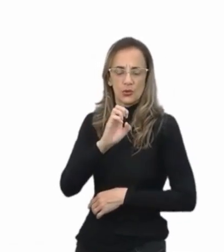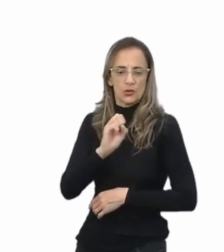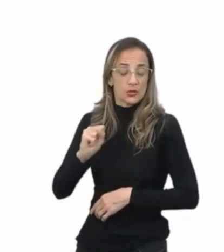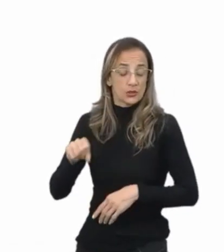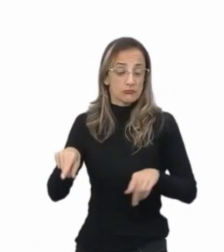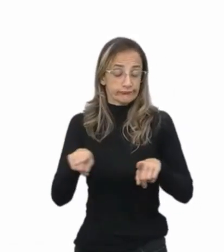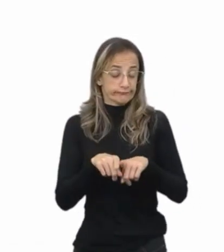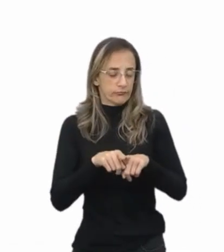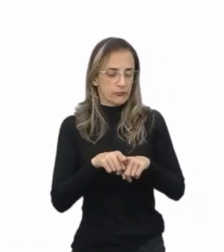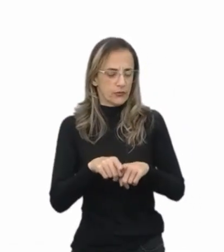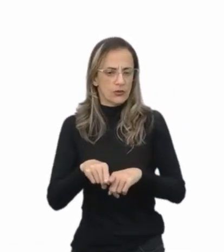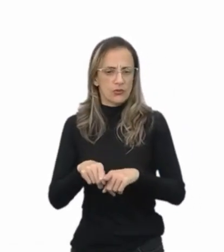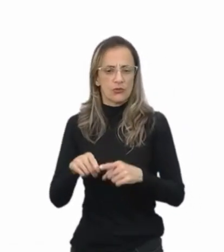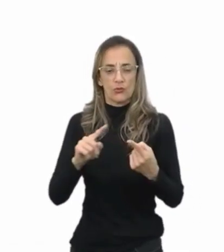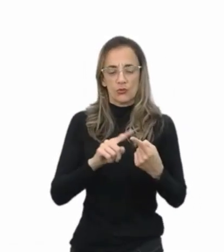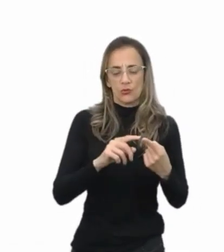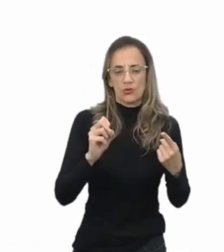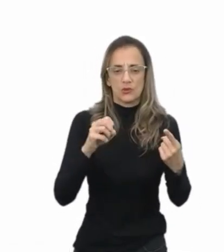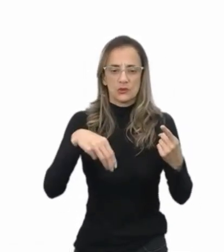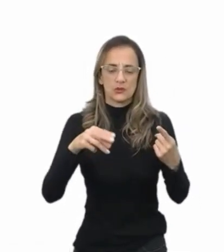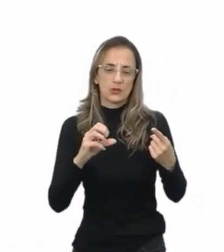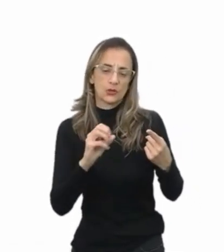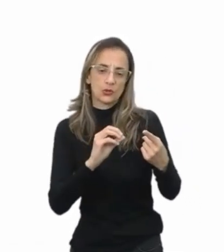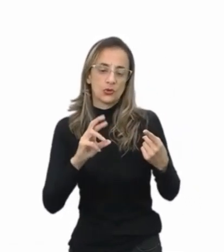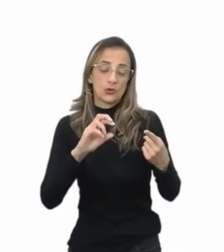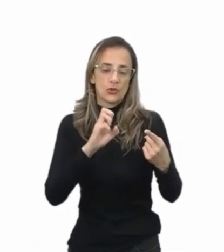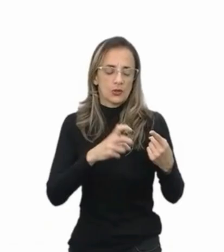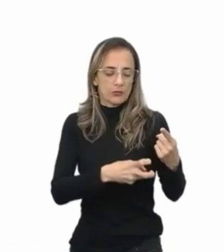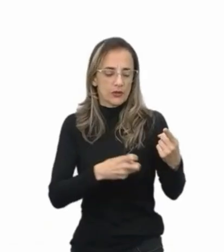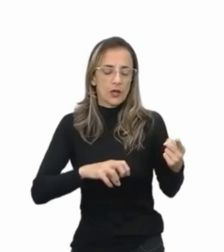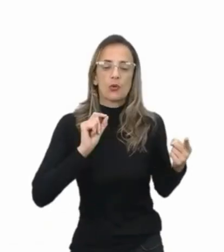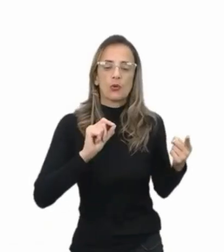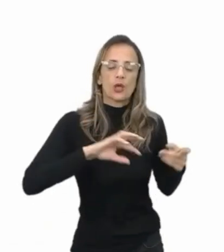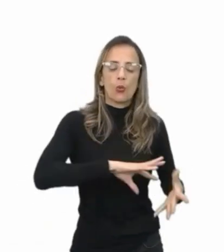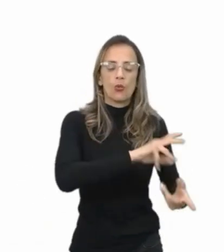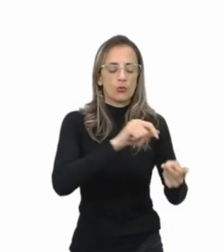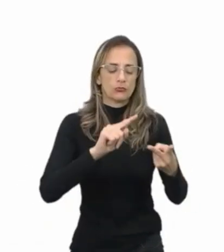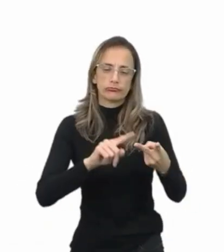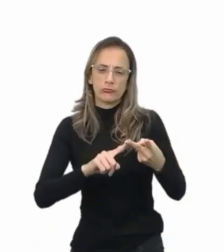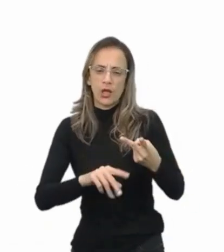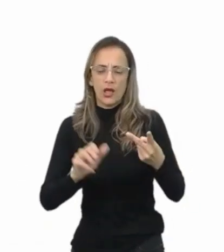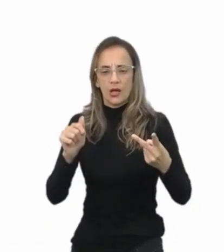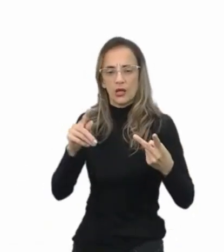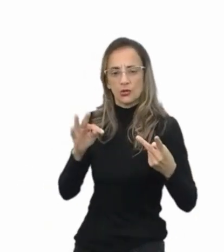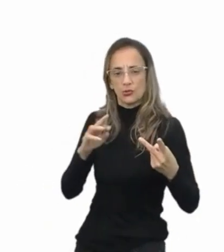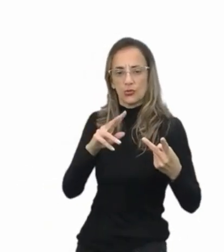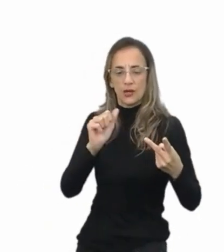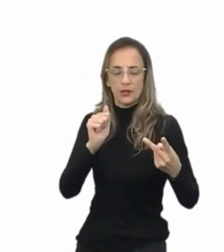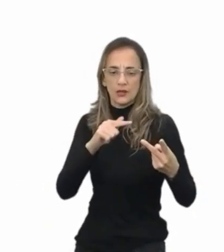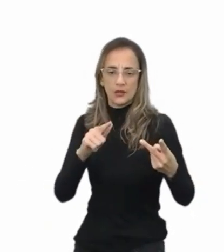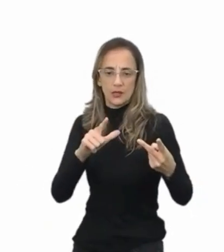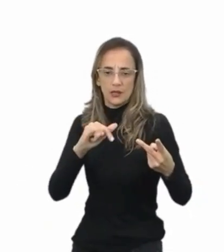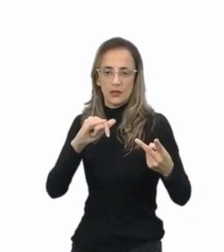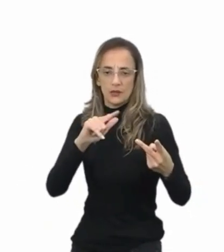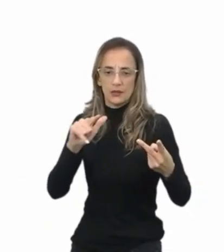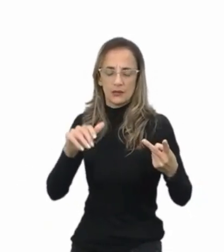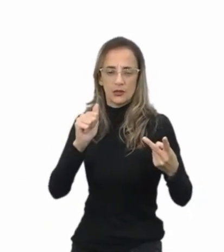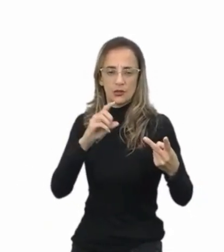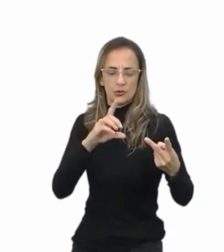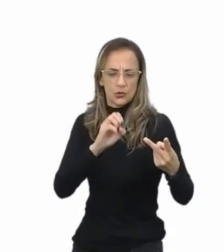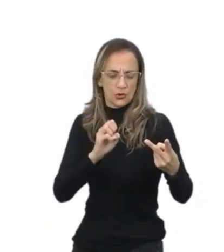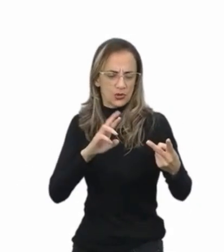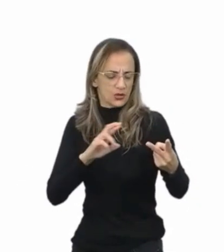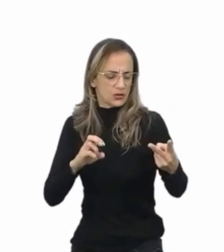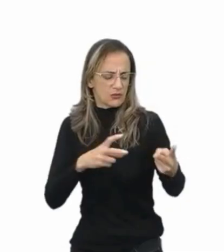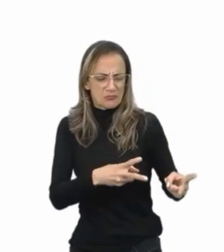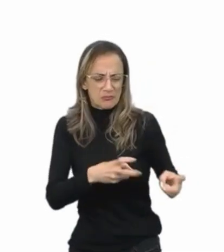os sensores, eles percebem o mundo. E os atuadores, então, eles vão agir conforme aquilo que eles receberam, do que eles receberam do mundo.